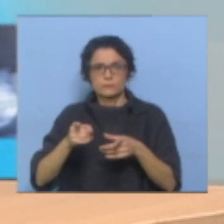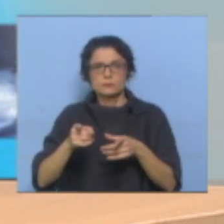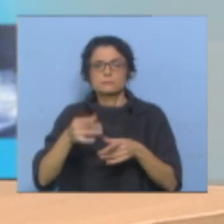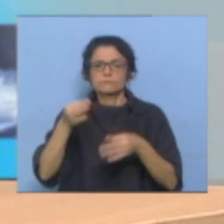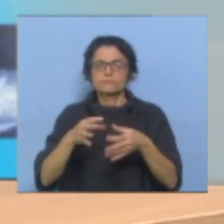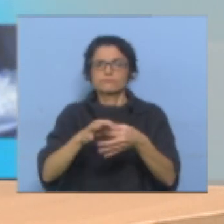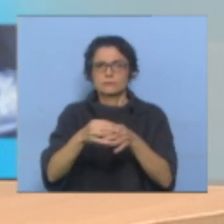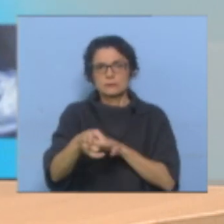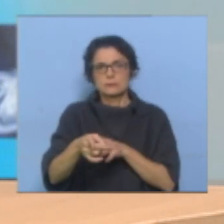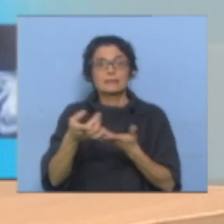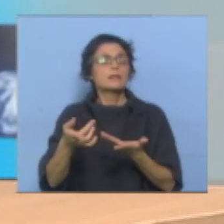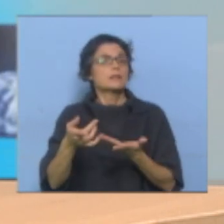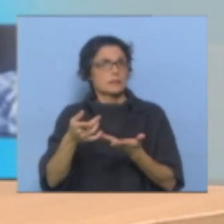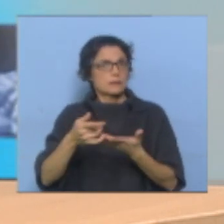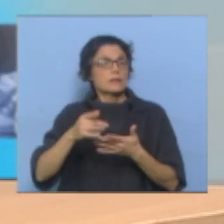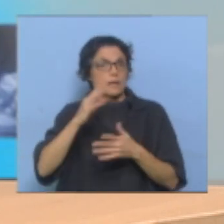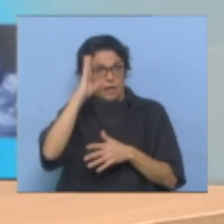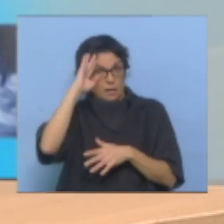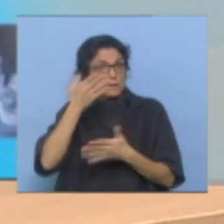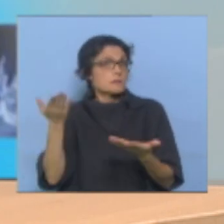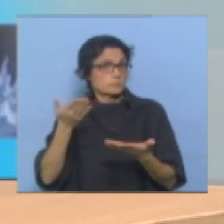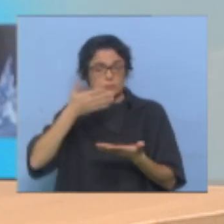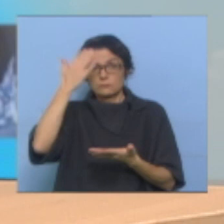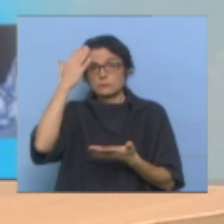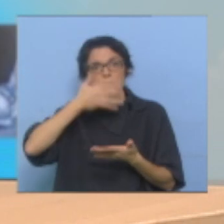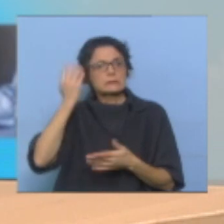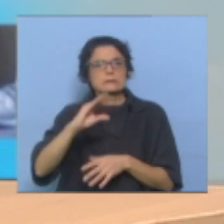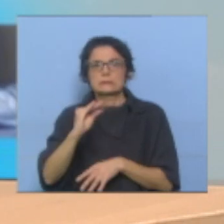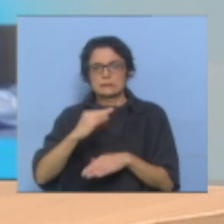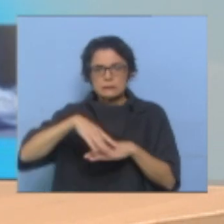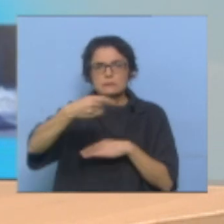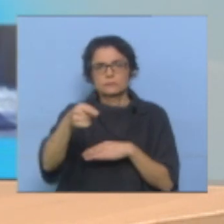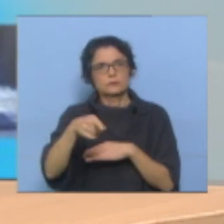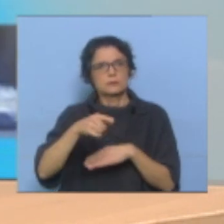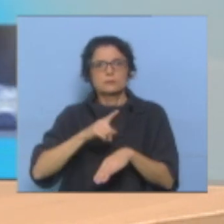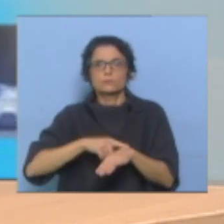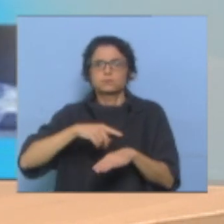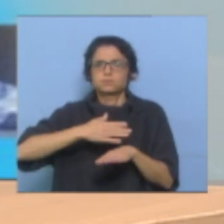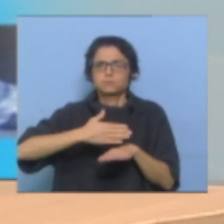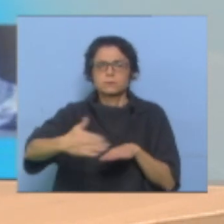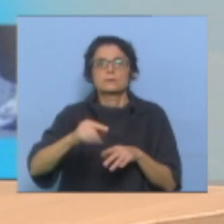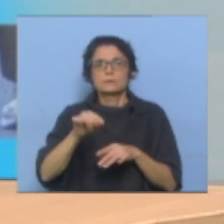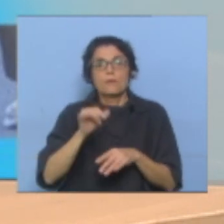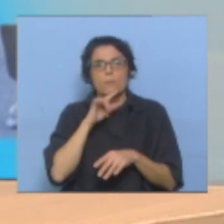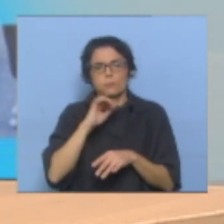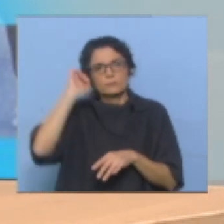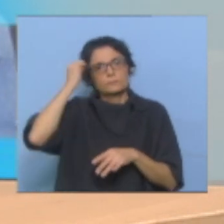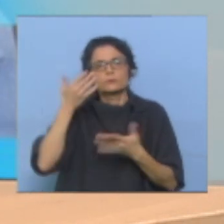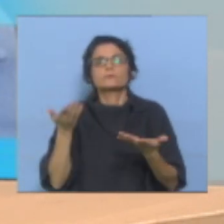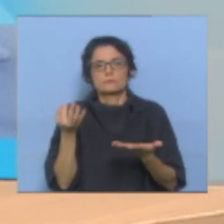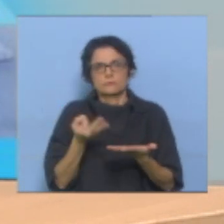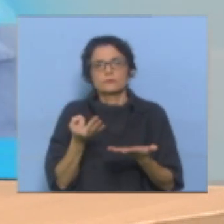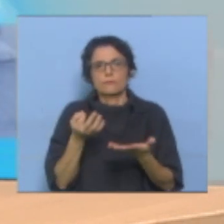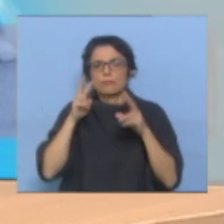nas séries policiais, é muito tempo e pode prejudicar em muito